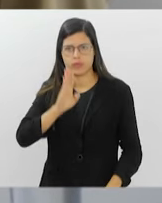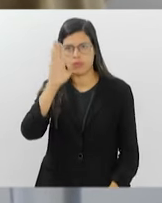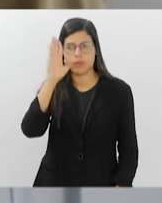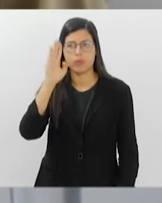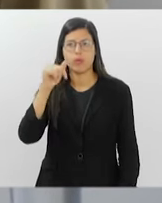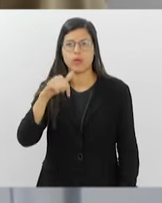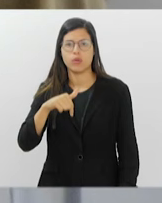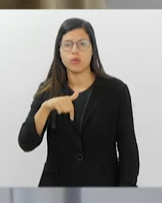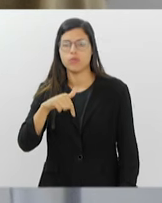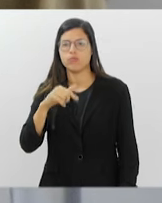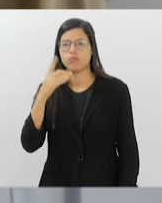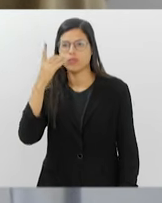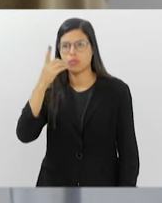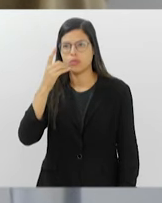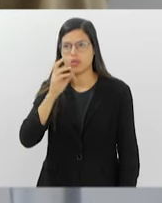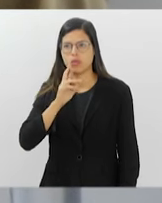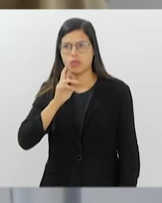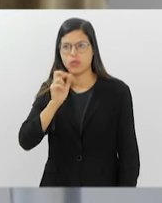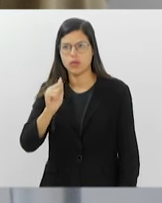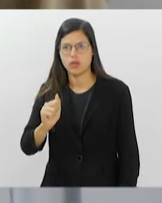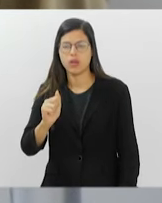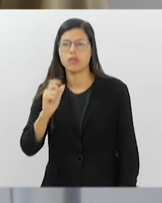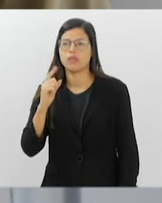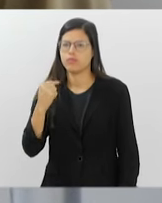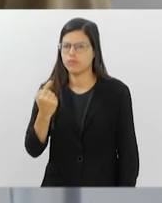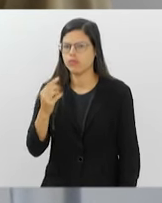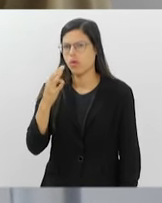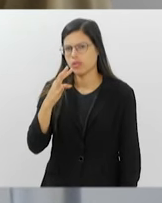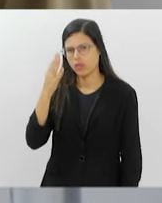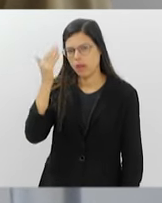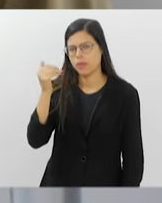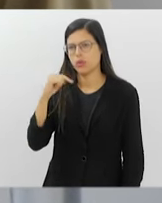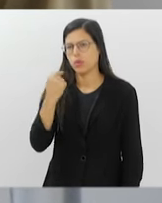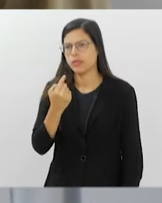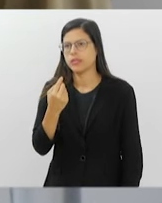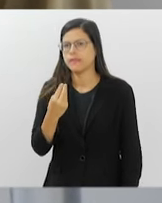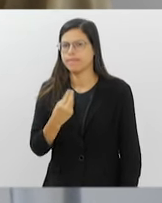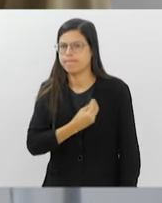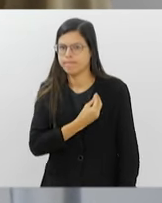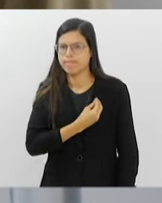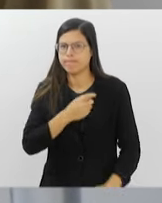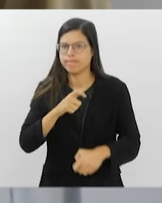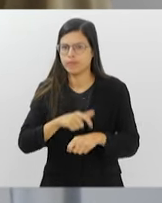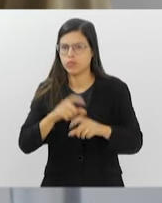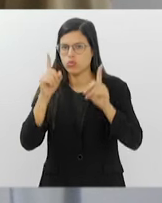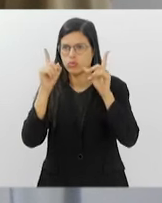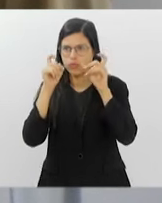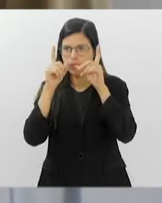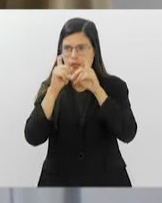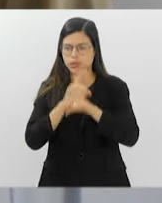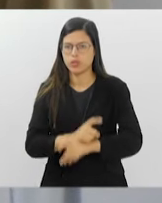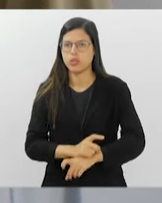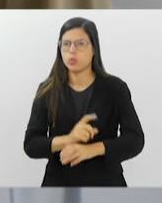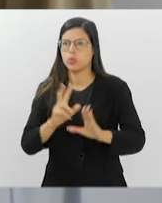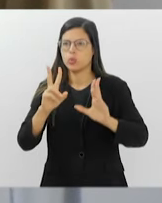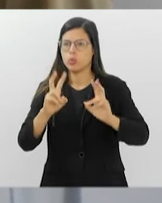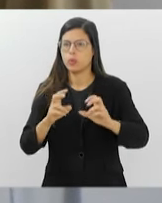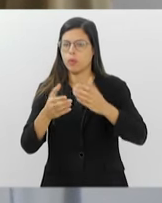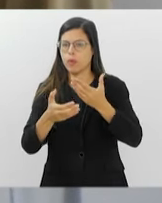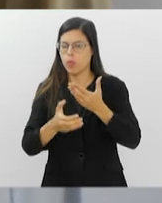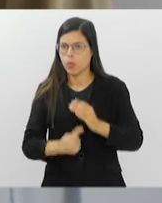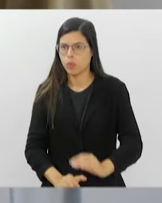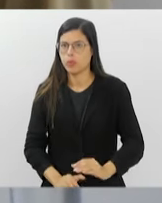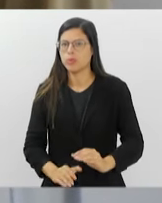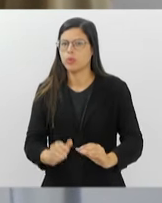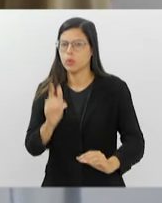tá aqui o deputado Rodrigo Amorim por momentos difíceis des da questão dos concursos que nós